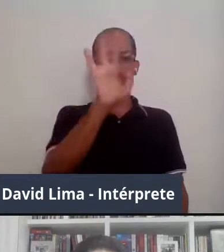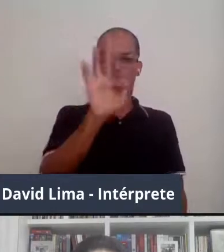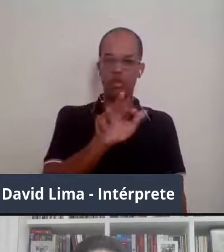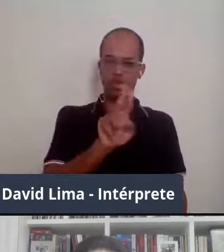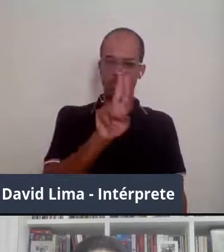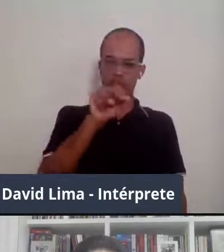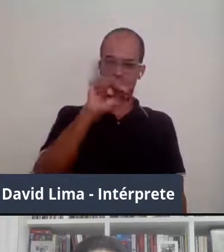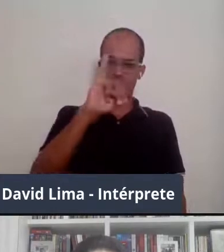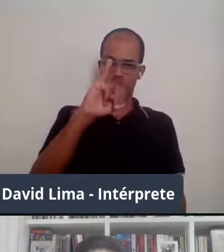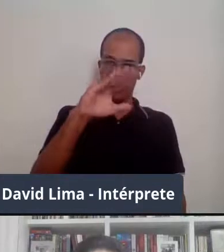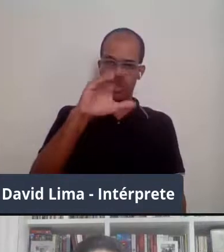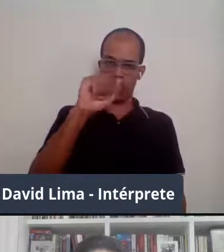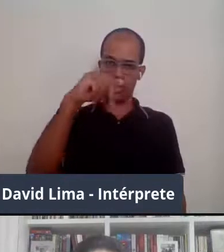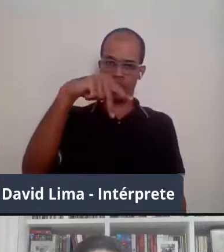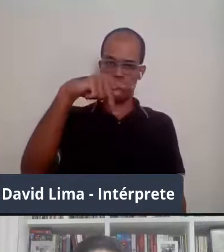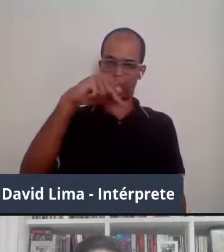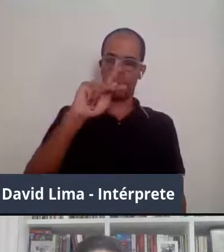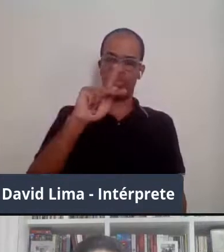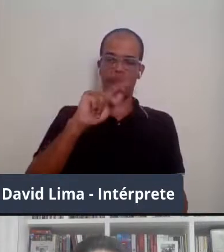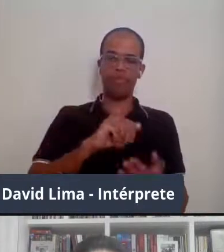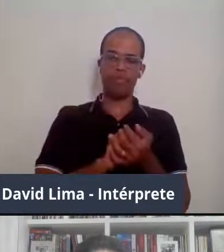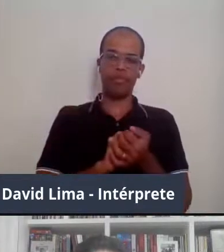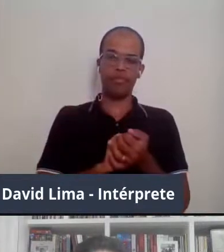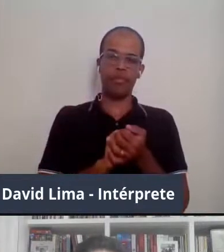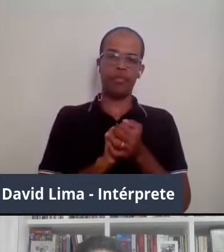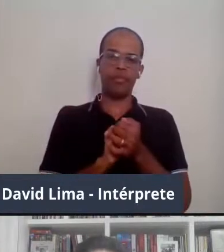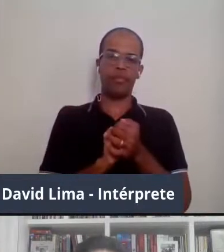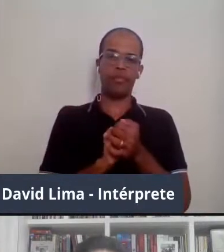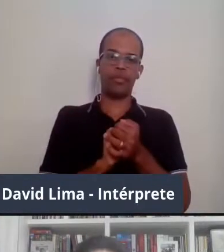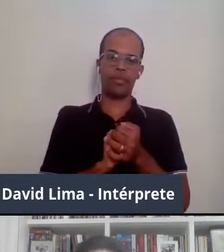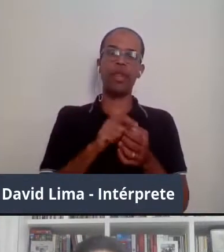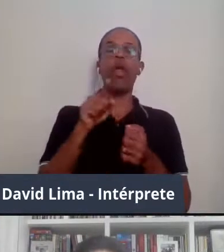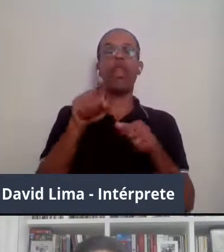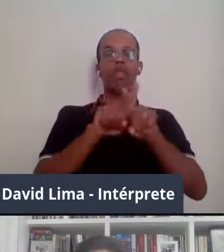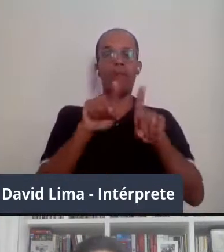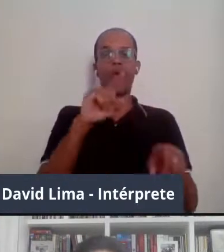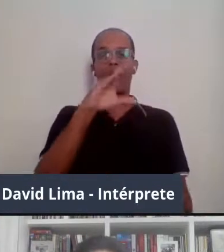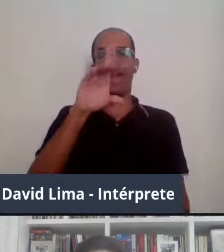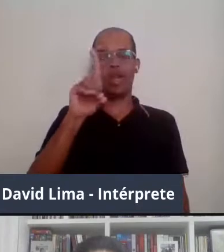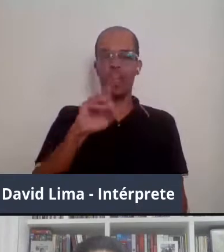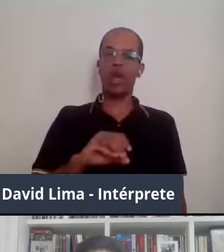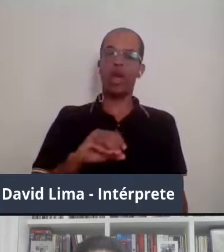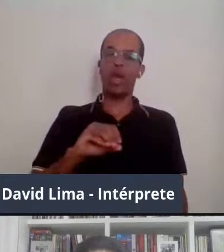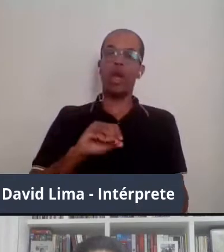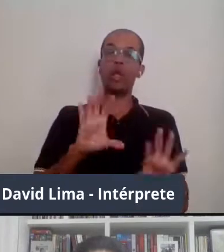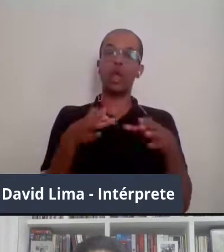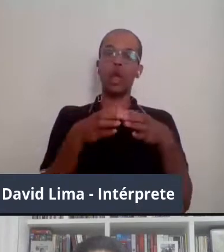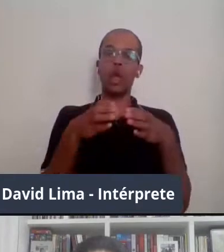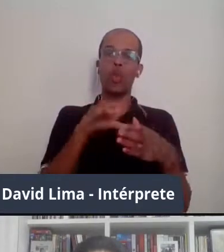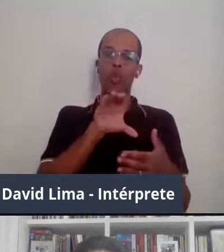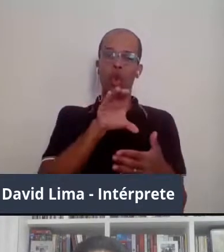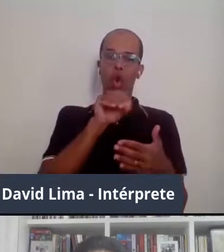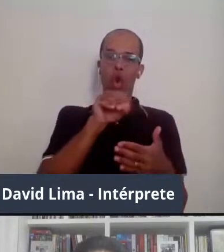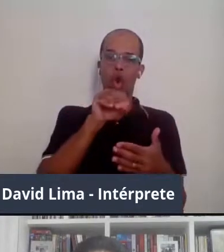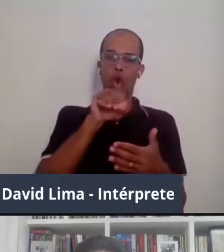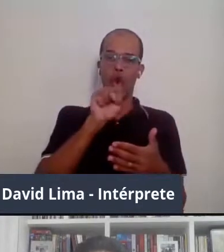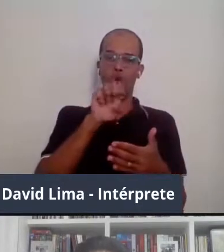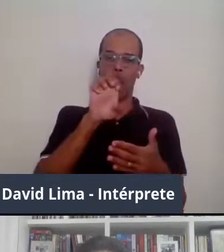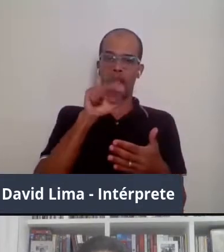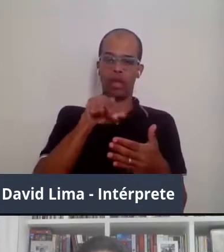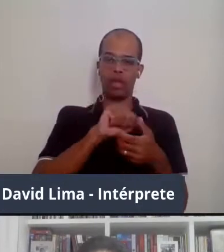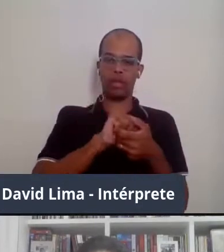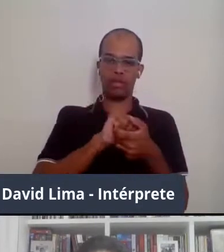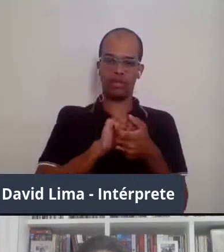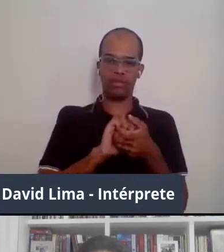Agência da ONU para Refugiados, ACNUR, coordenadora da COSEM, barra Unicamp,